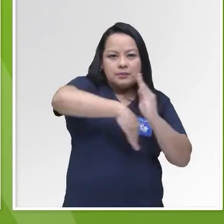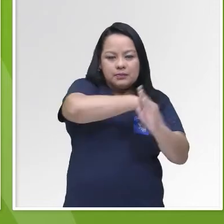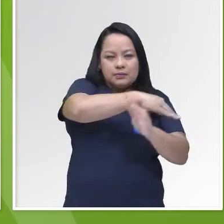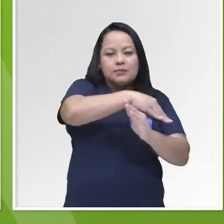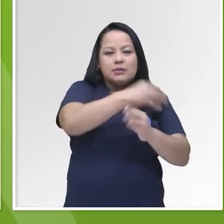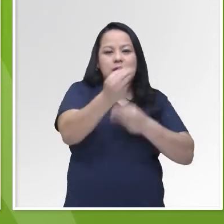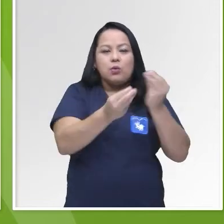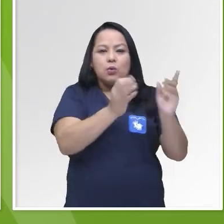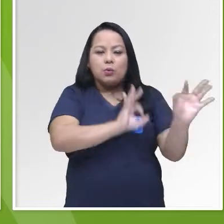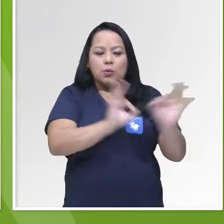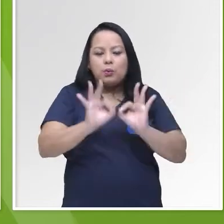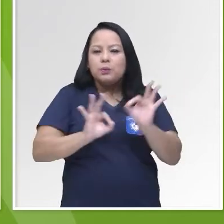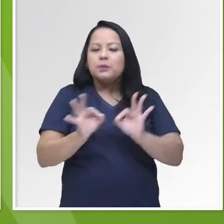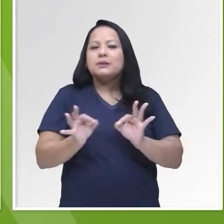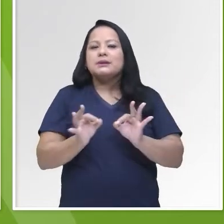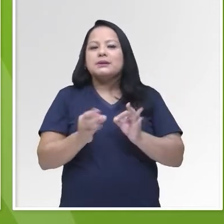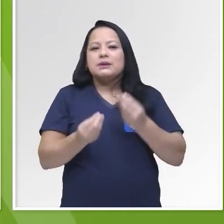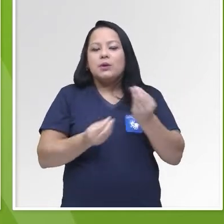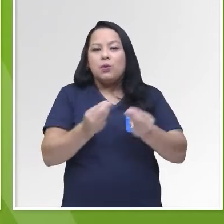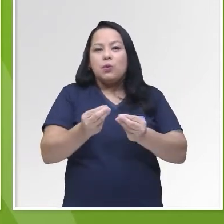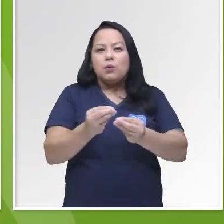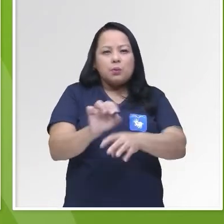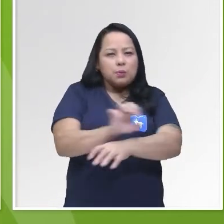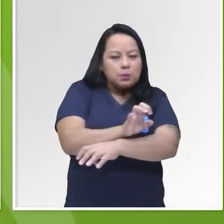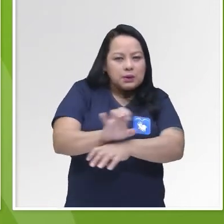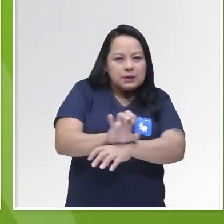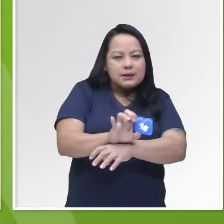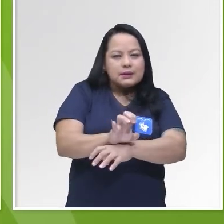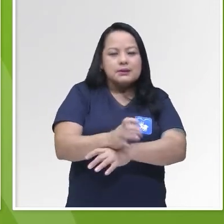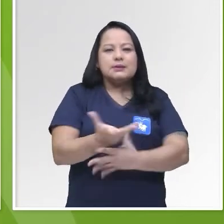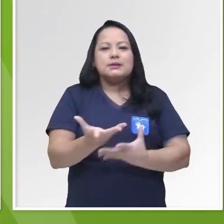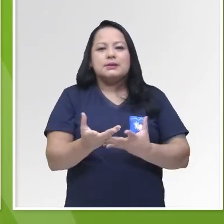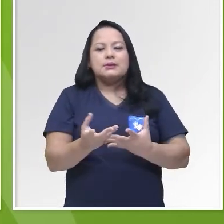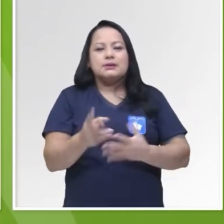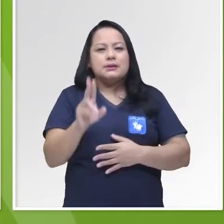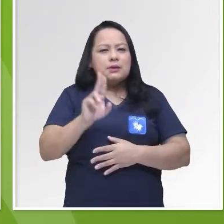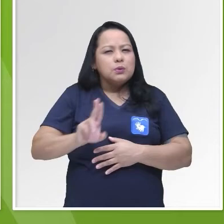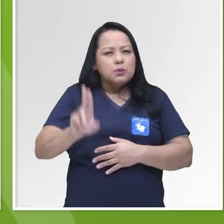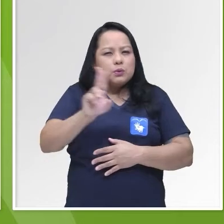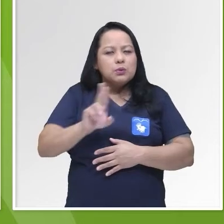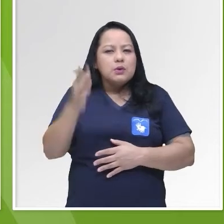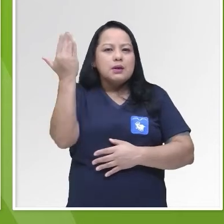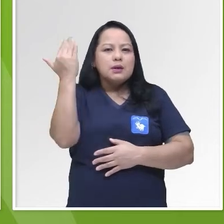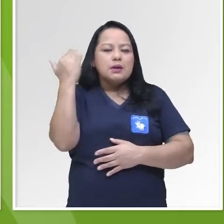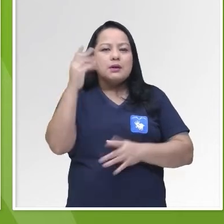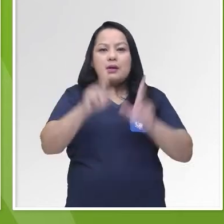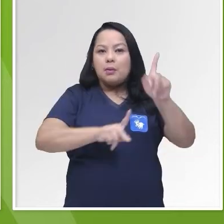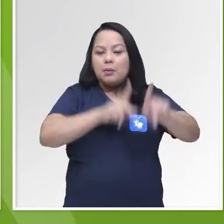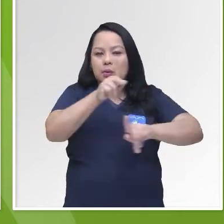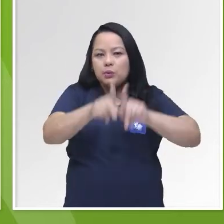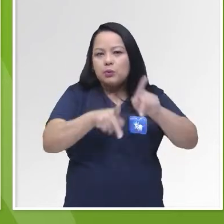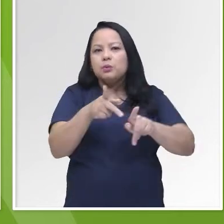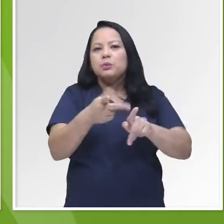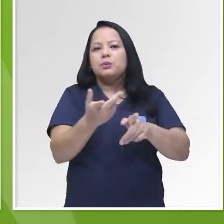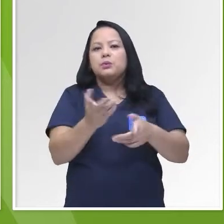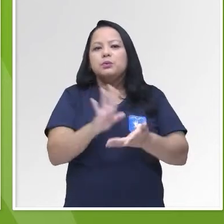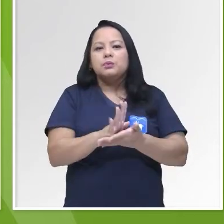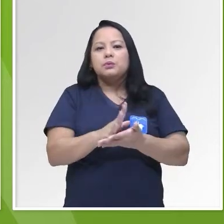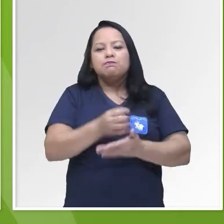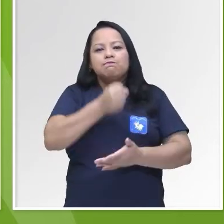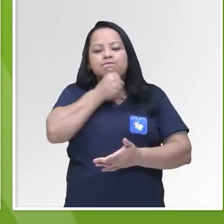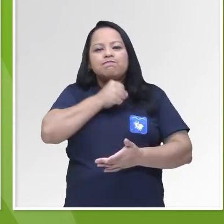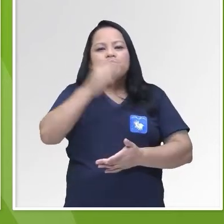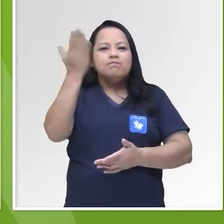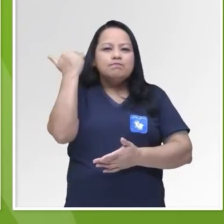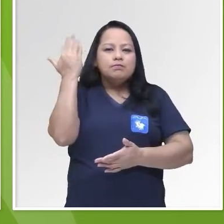um procedimento, né? É uma técnica que era utilizada pelas civilizações